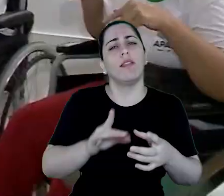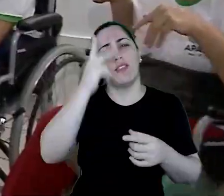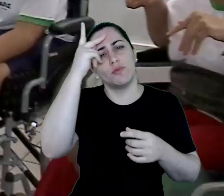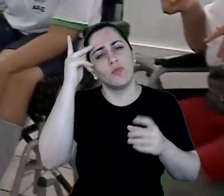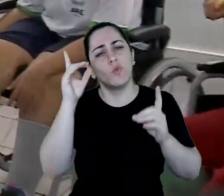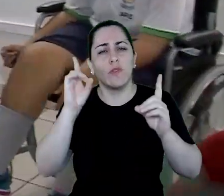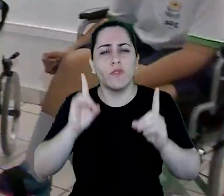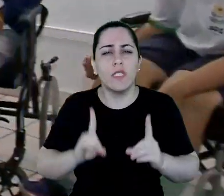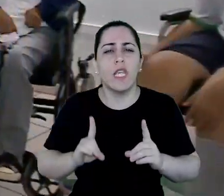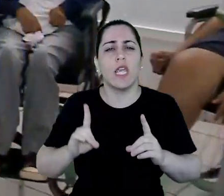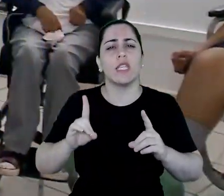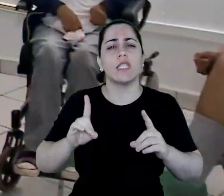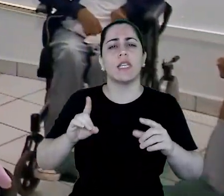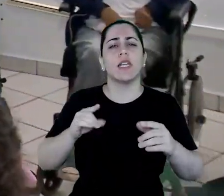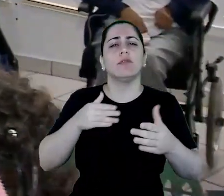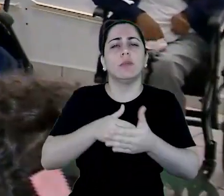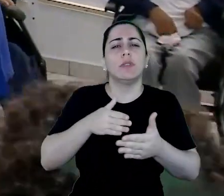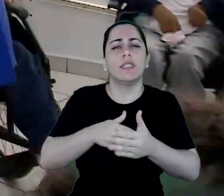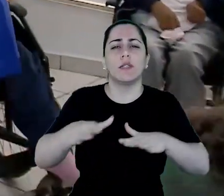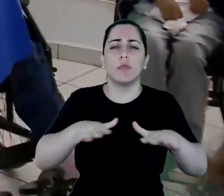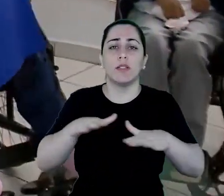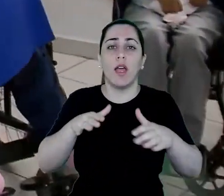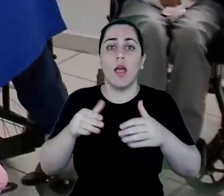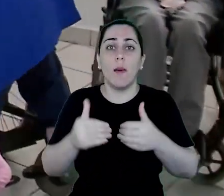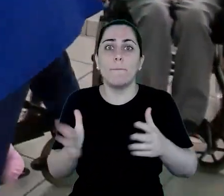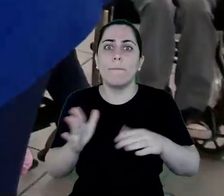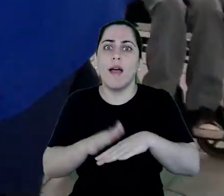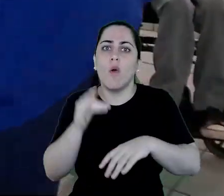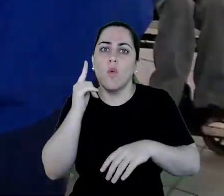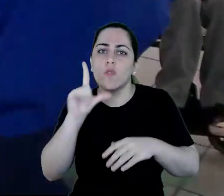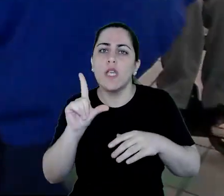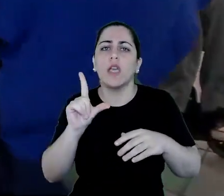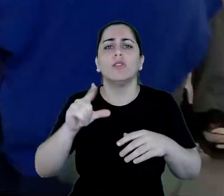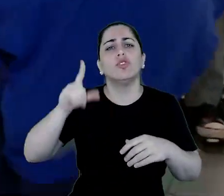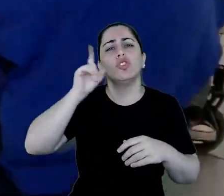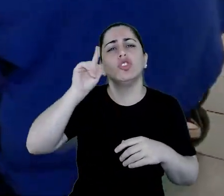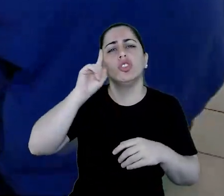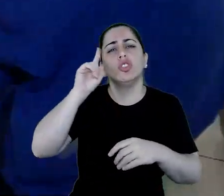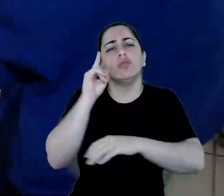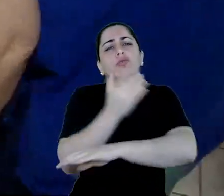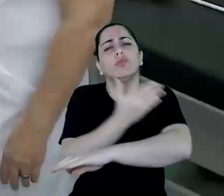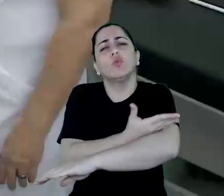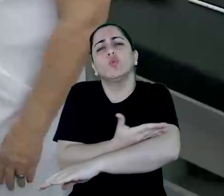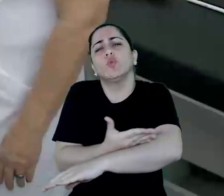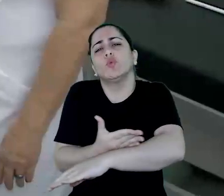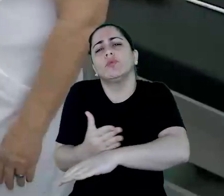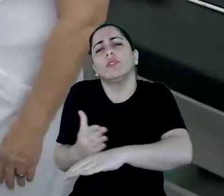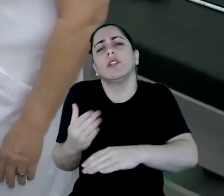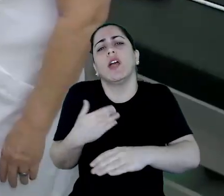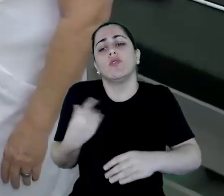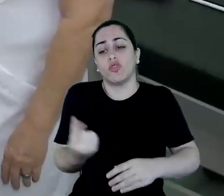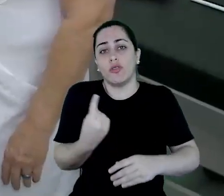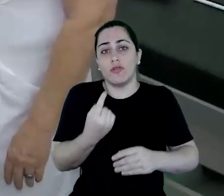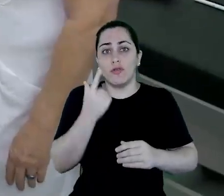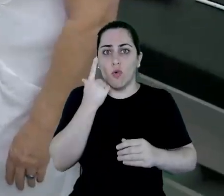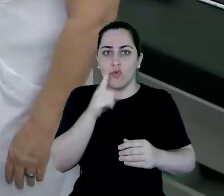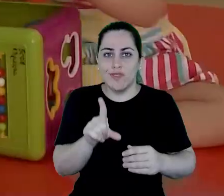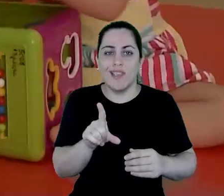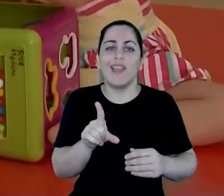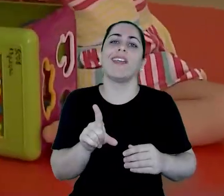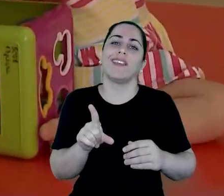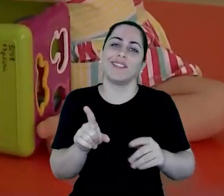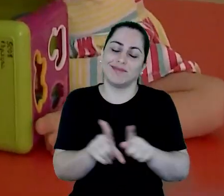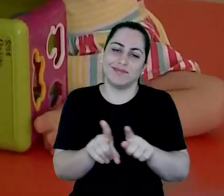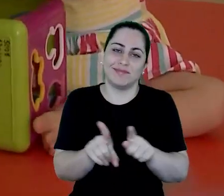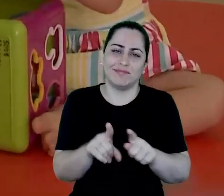pacientes, ajudando-os a desenvolver, ampliar ou restaurar suas capacidades funcionais e potencialidades na